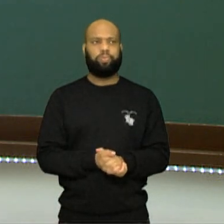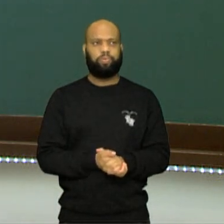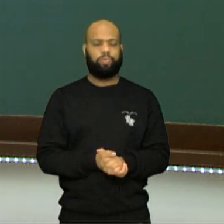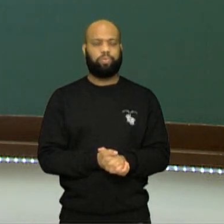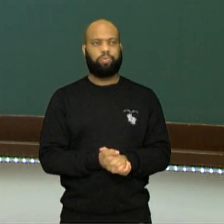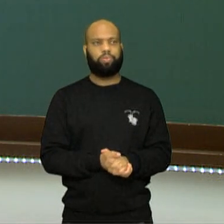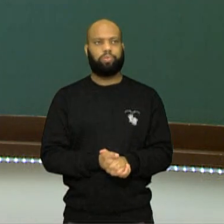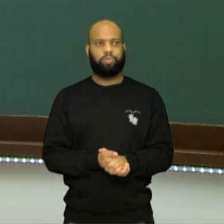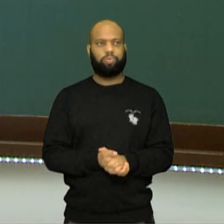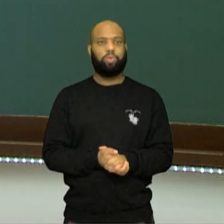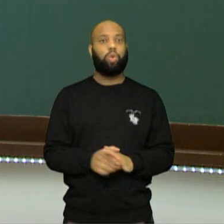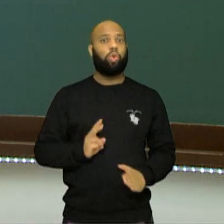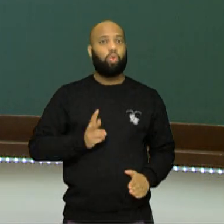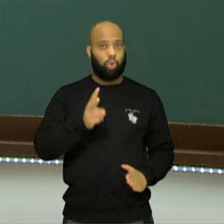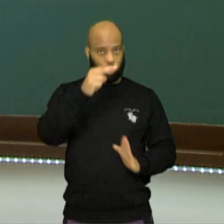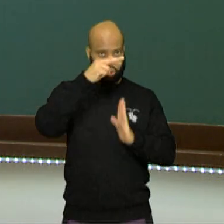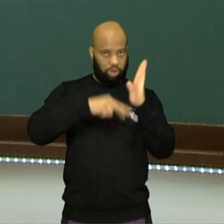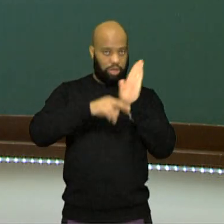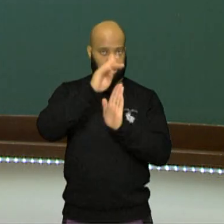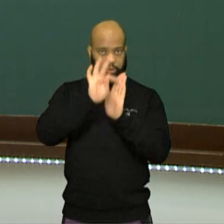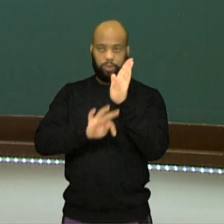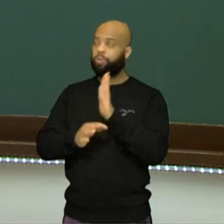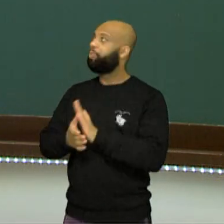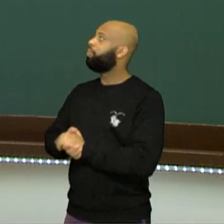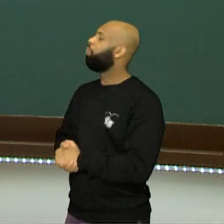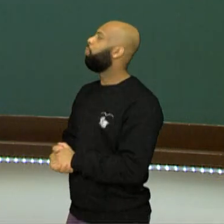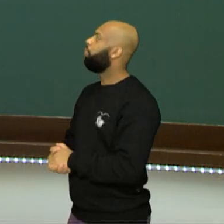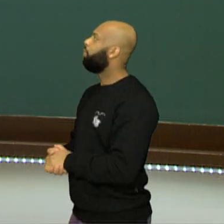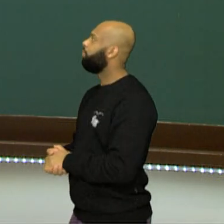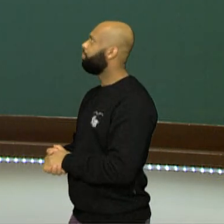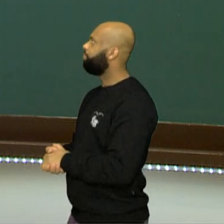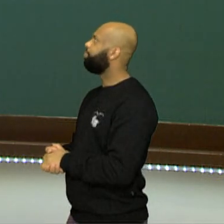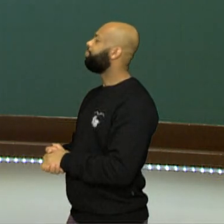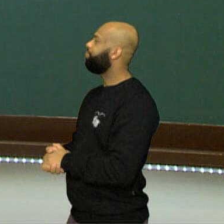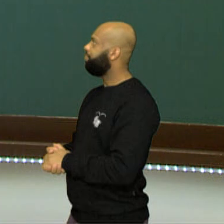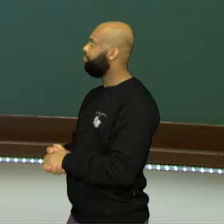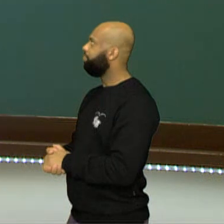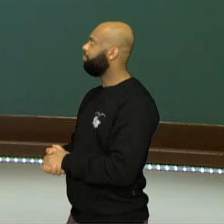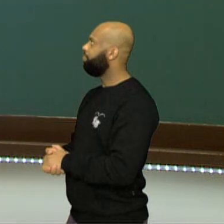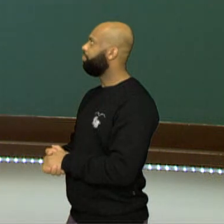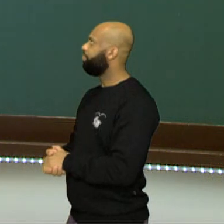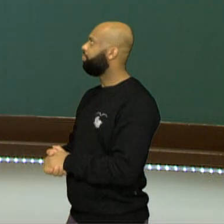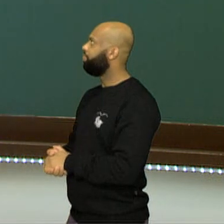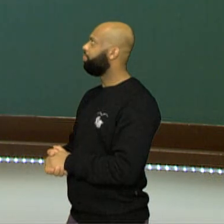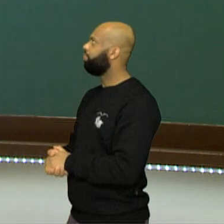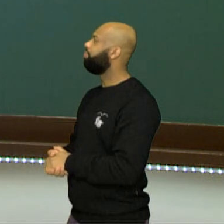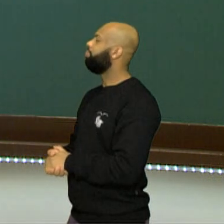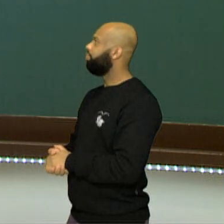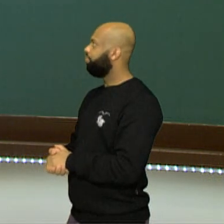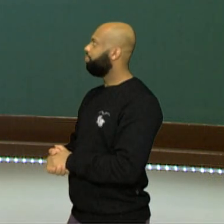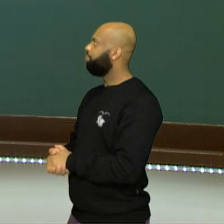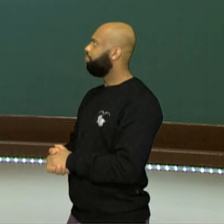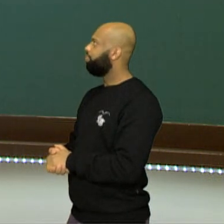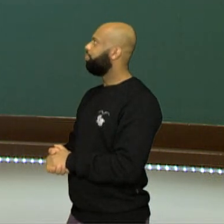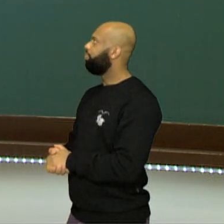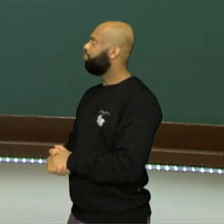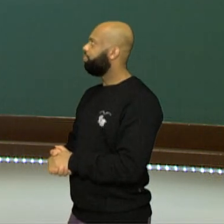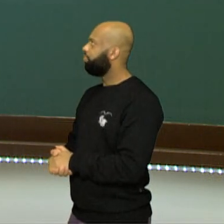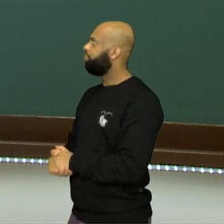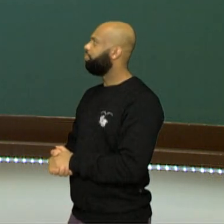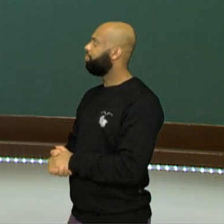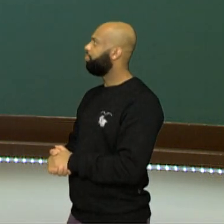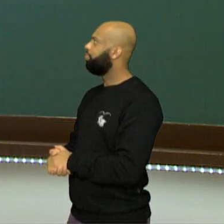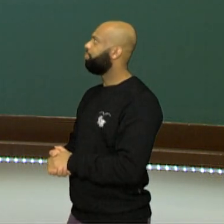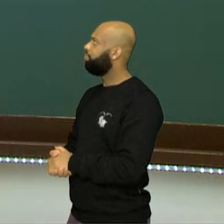tá? Continuando aqui o nosso texto. Canadian winters are long and very cold, so there